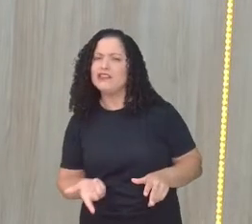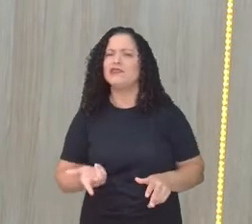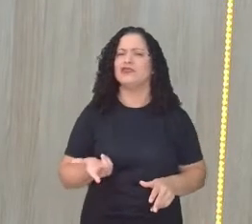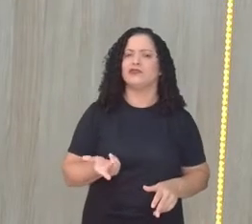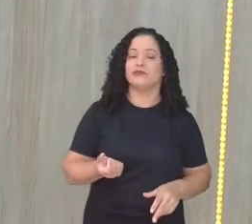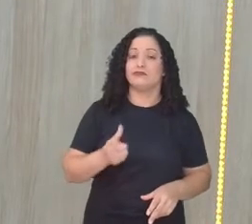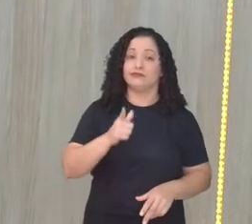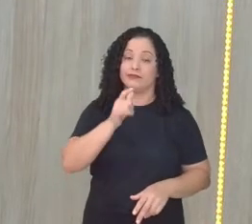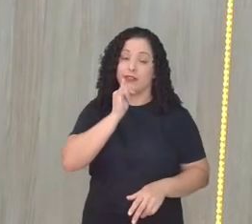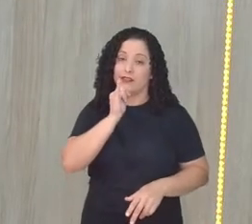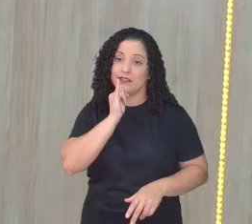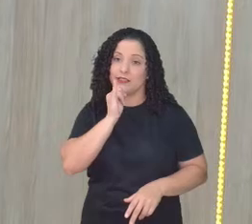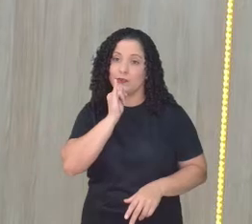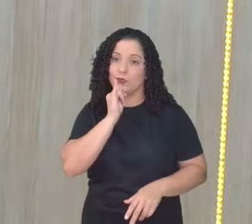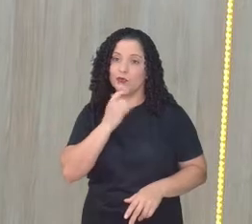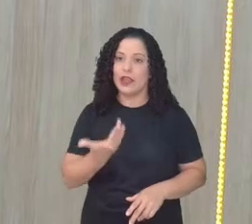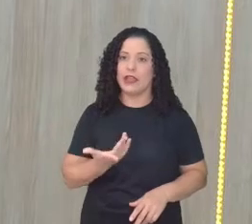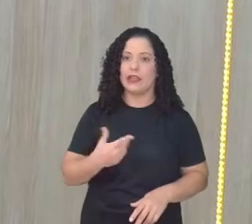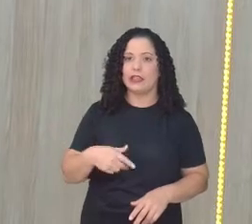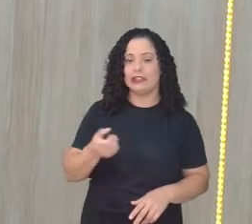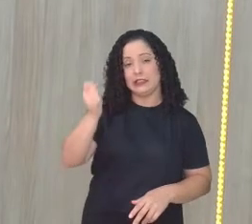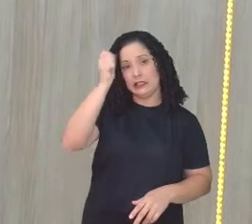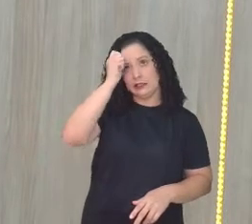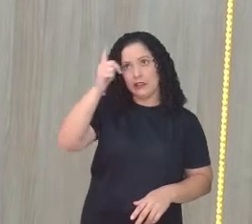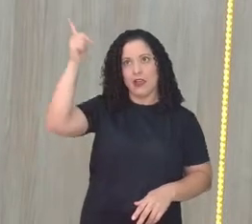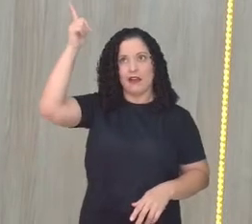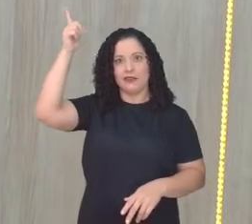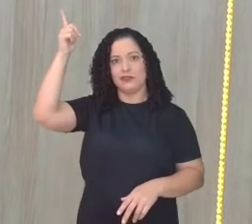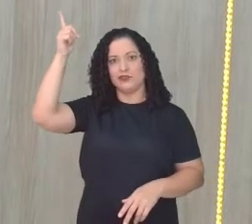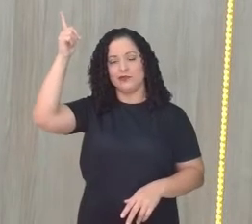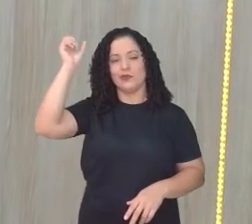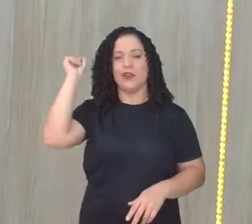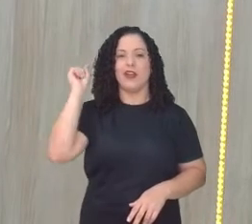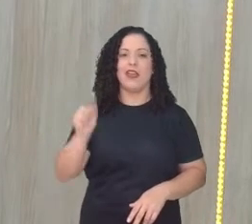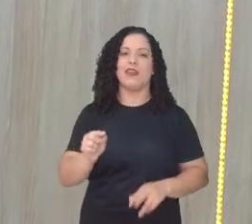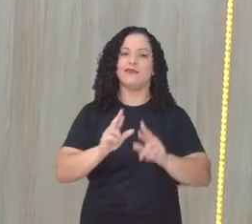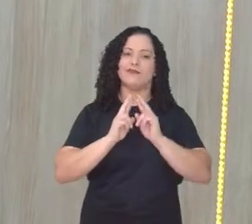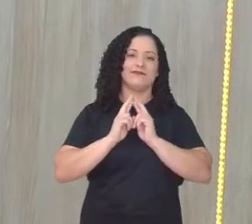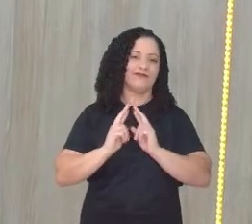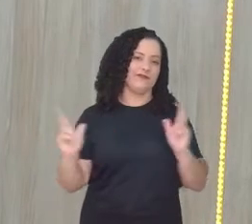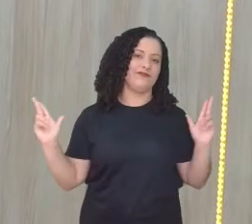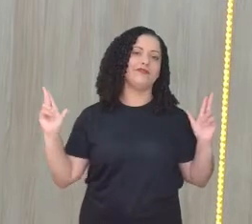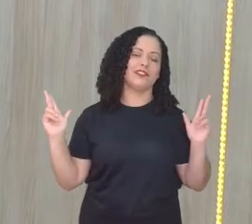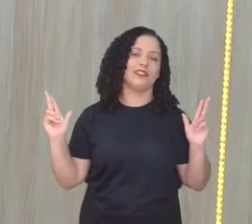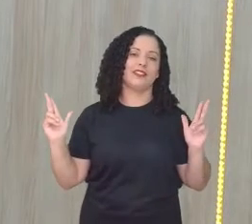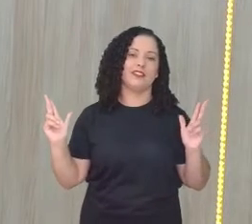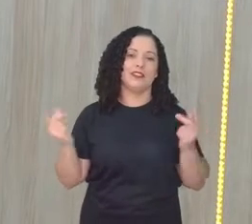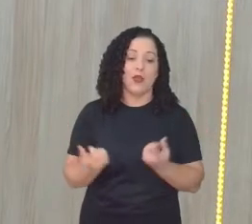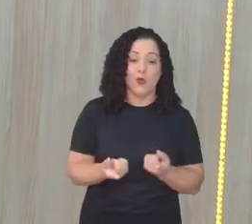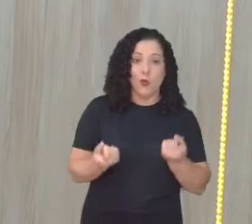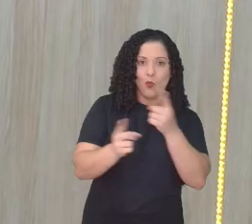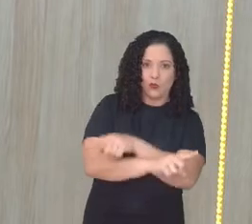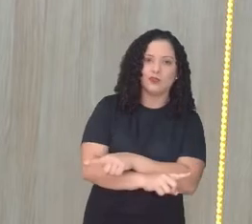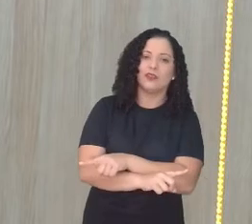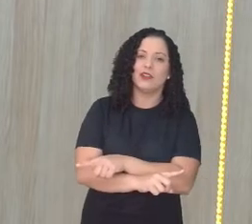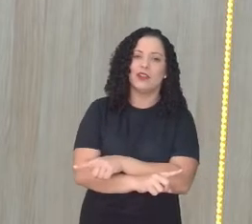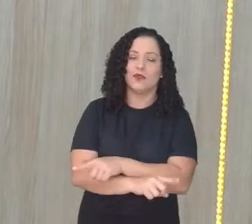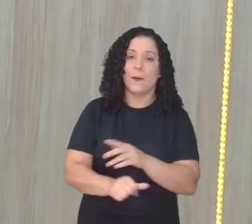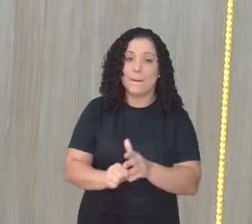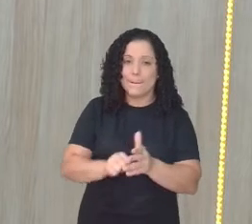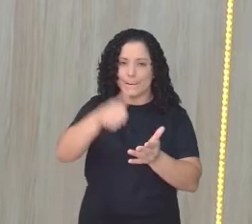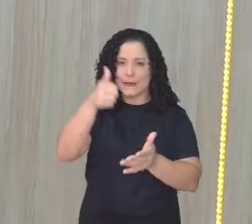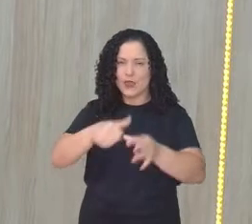como por exemplo o idealismo, né? O idealismo ele já é mais ou menos um caminho meio que inverso, né? Você parte